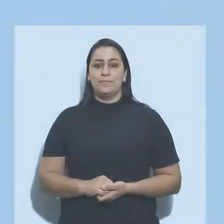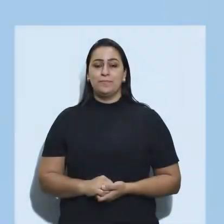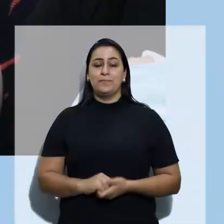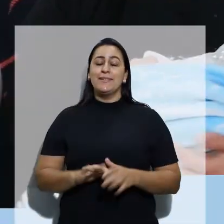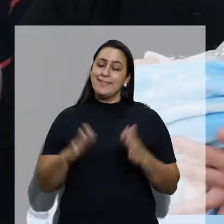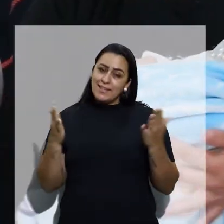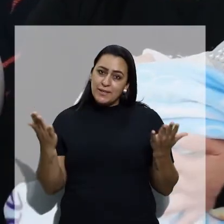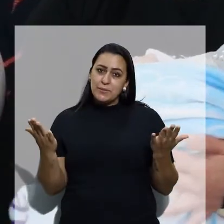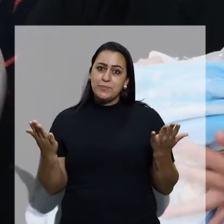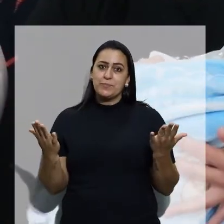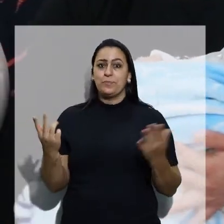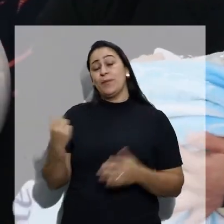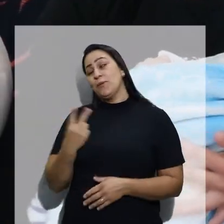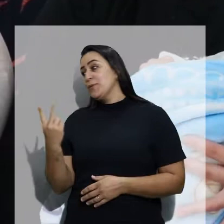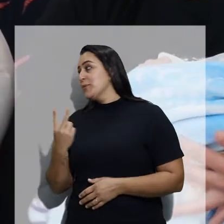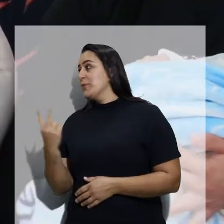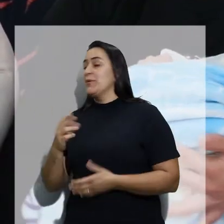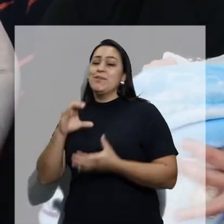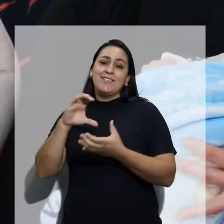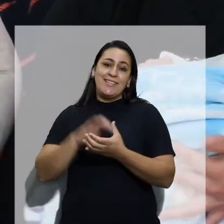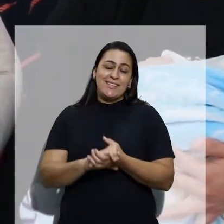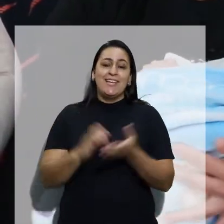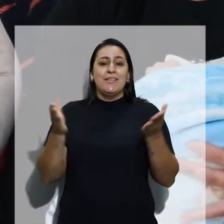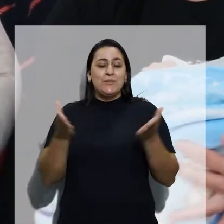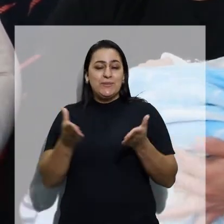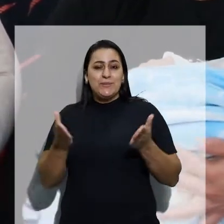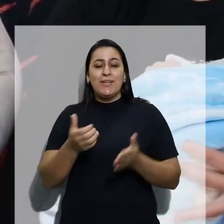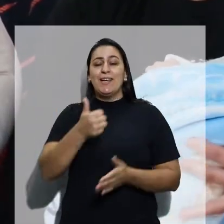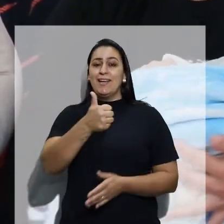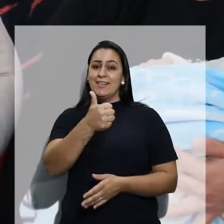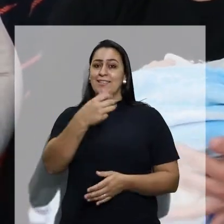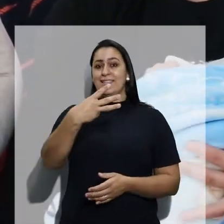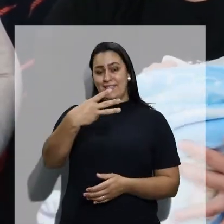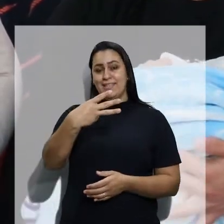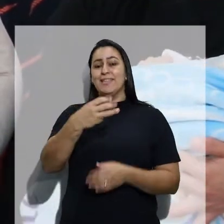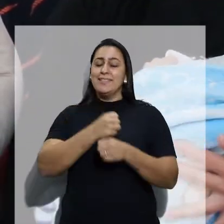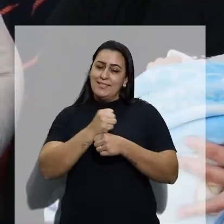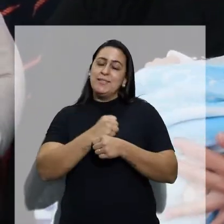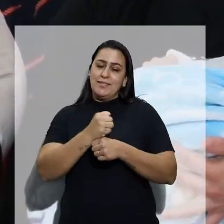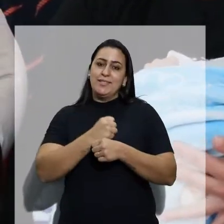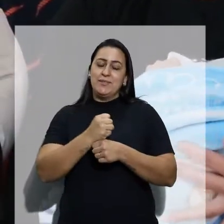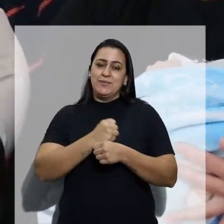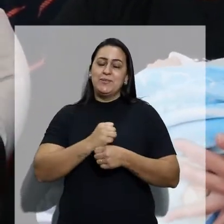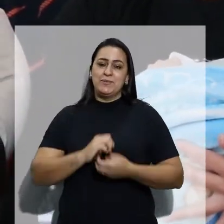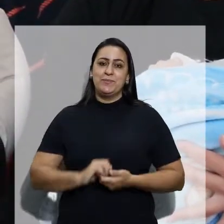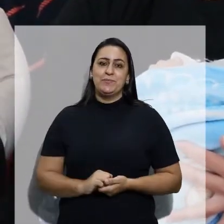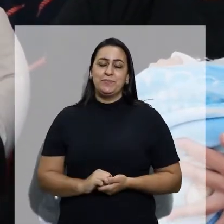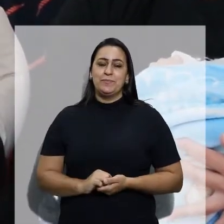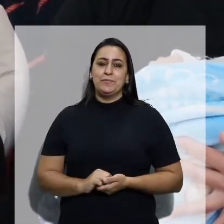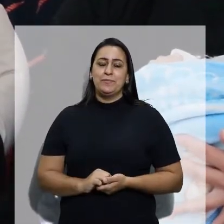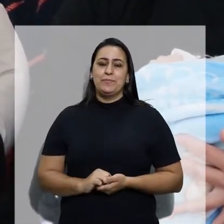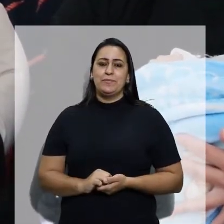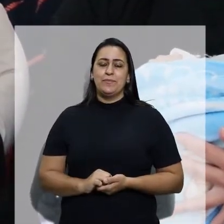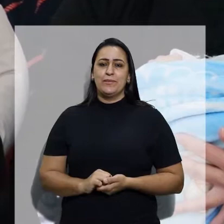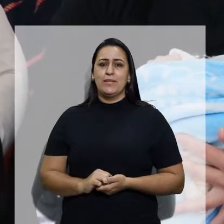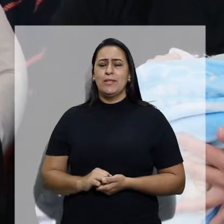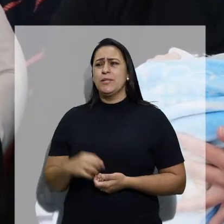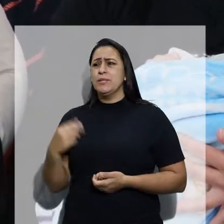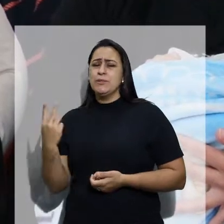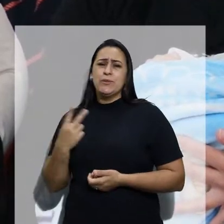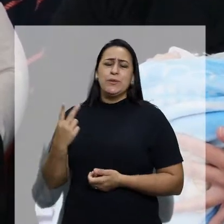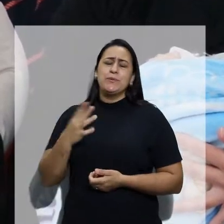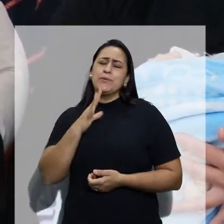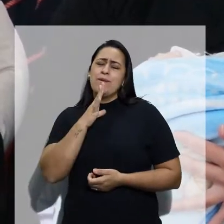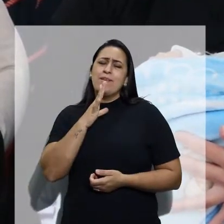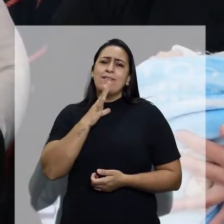Então, nós faz 13 anos que somos casados e nós sabíamos